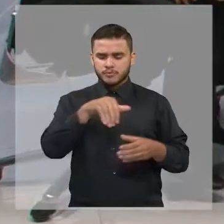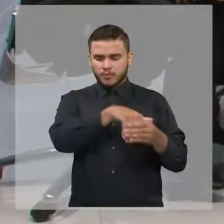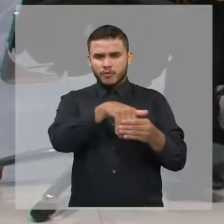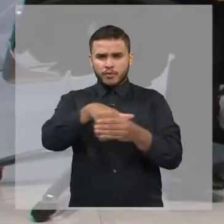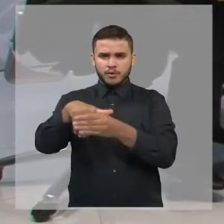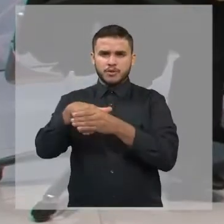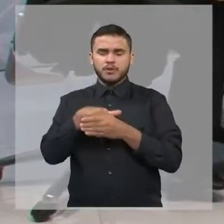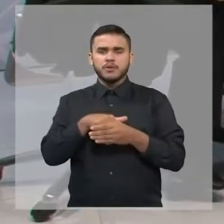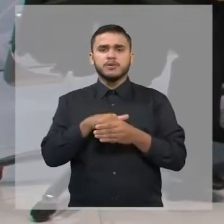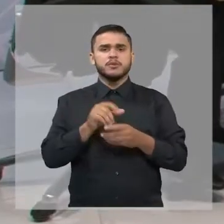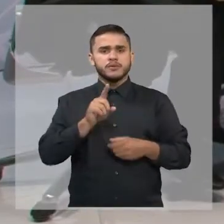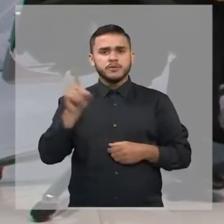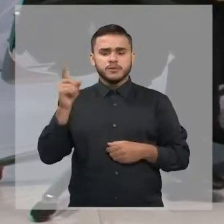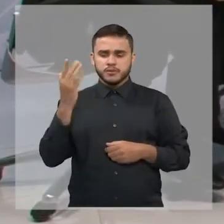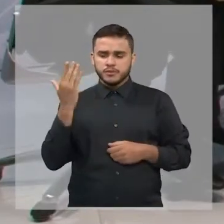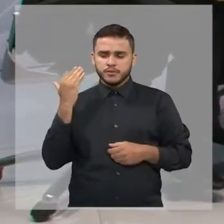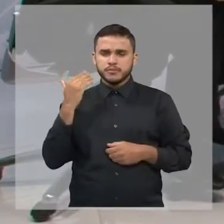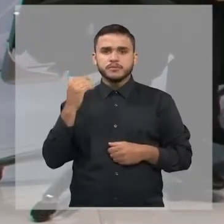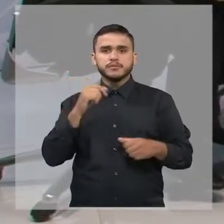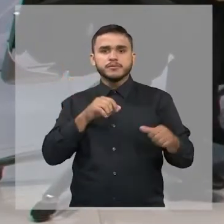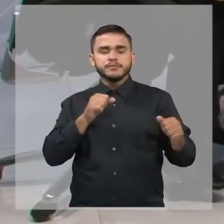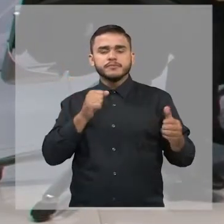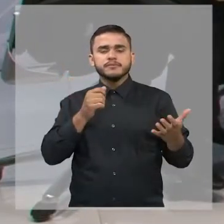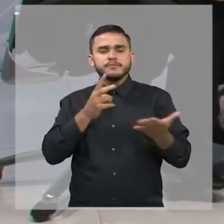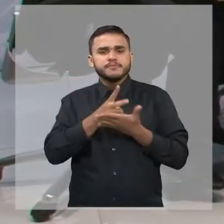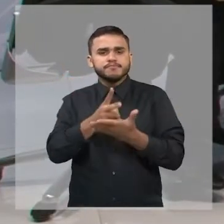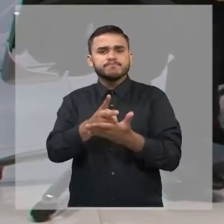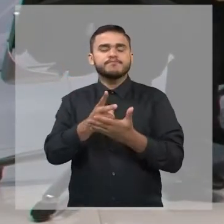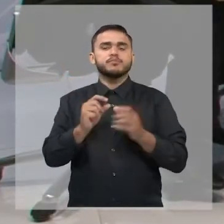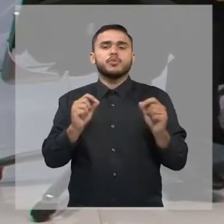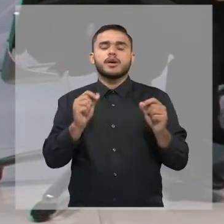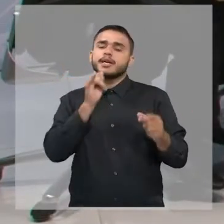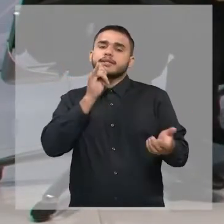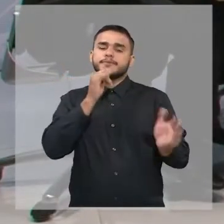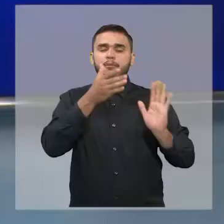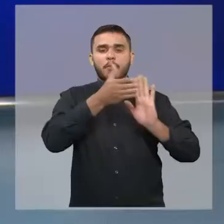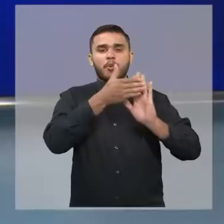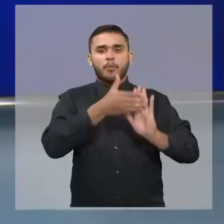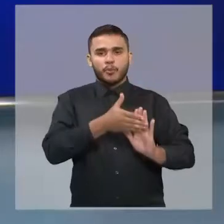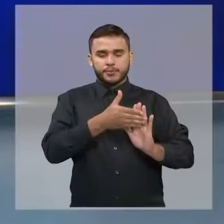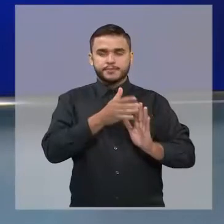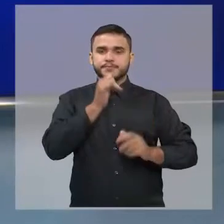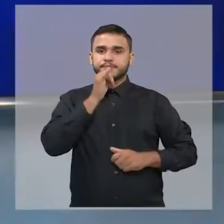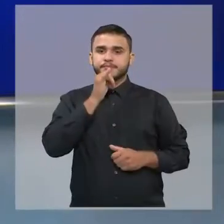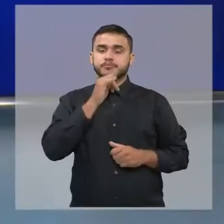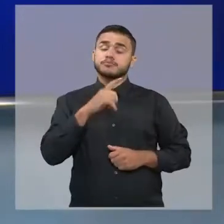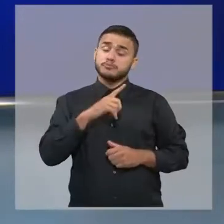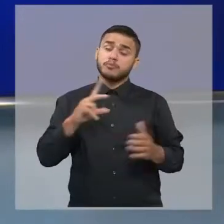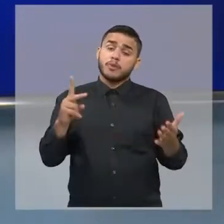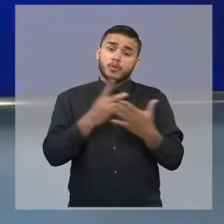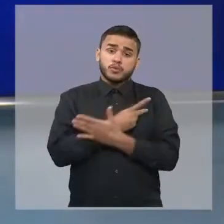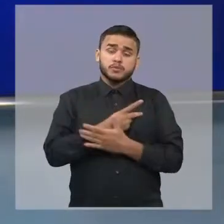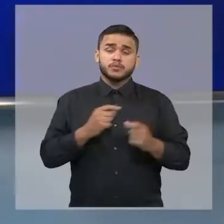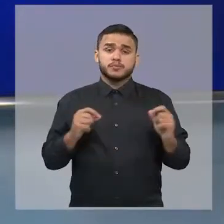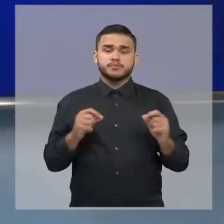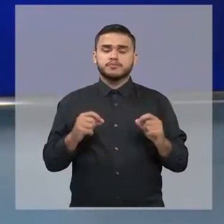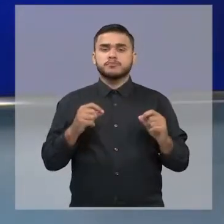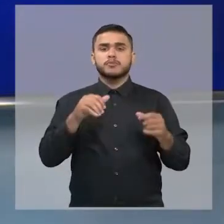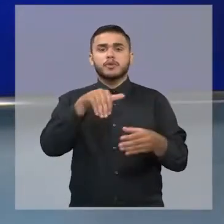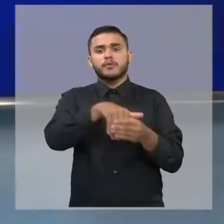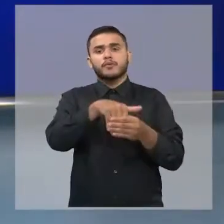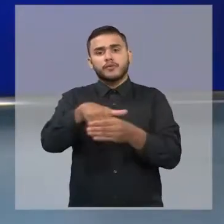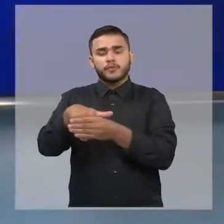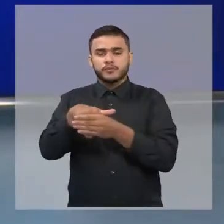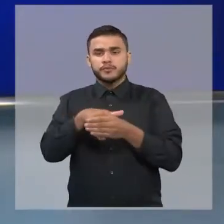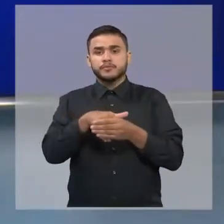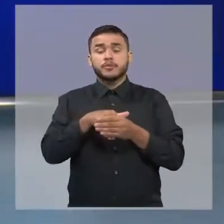das votações ocorridas na última semana. O governo tinha proposto algumas medidas para